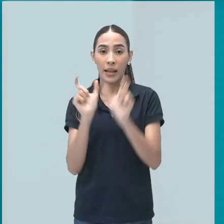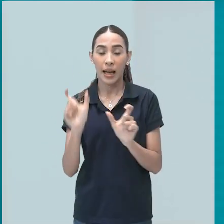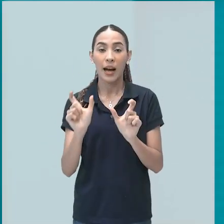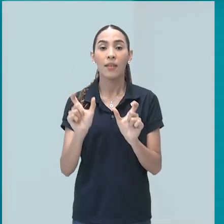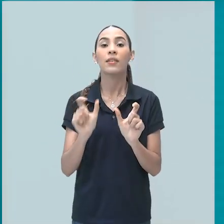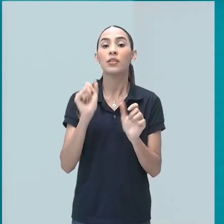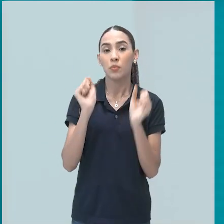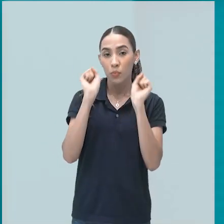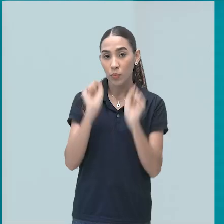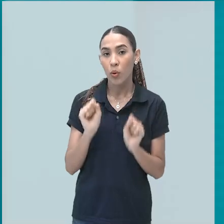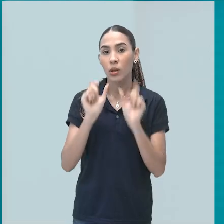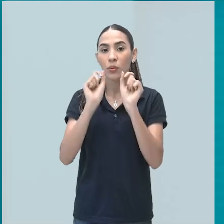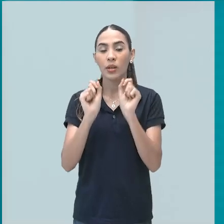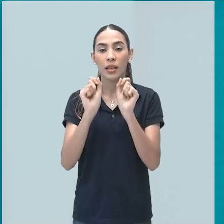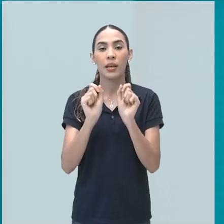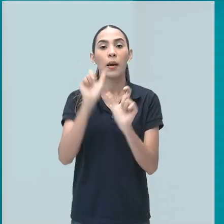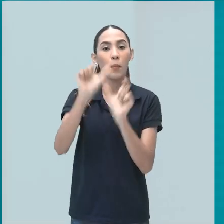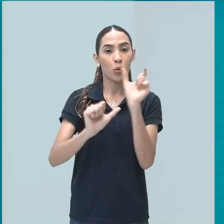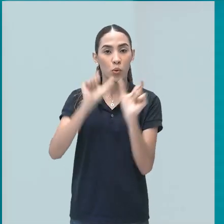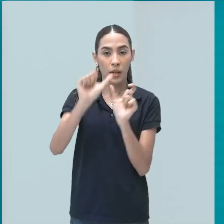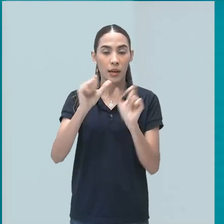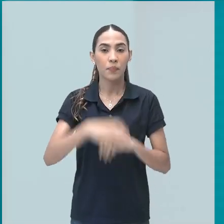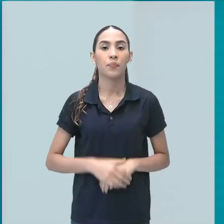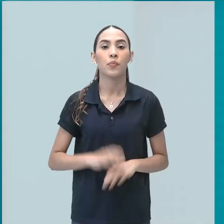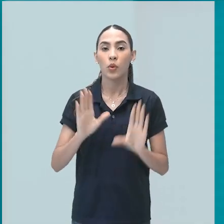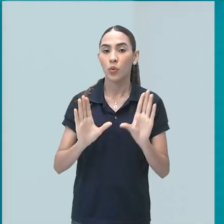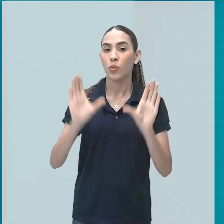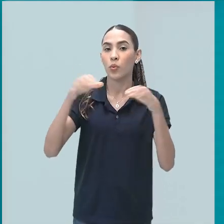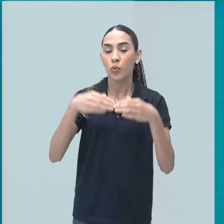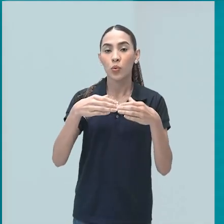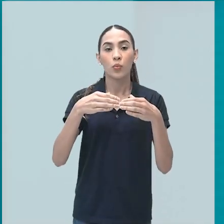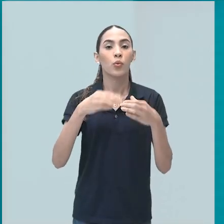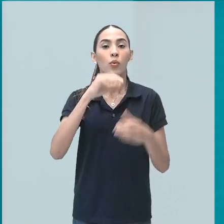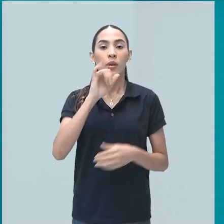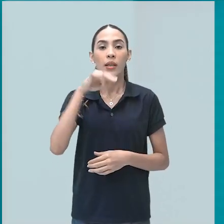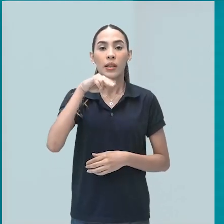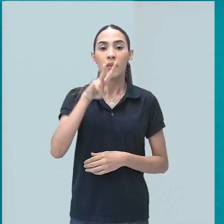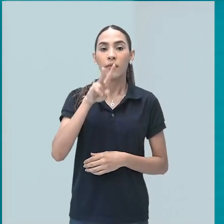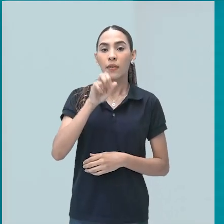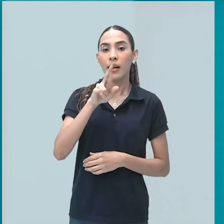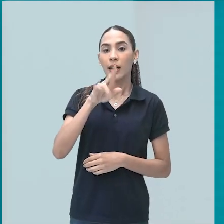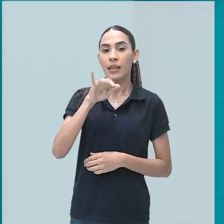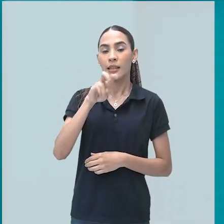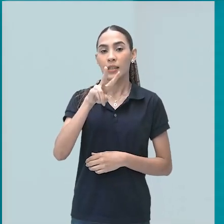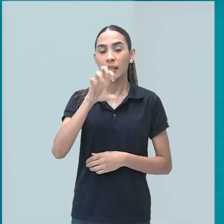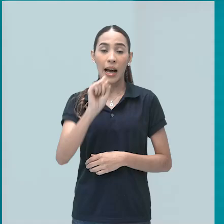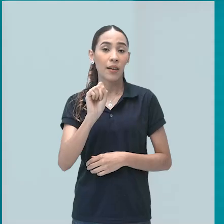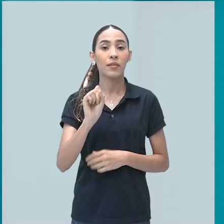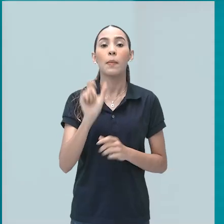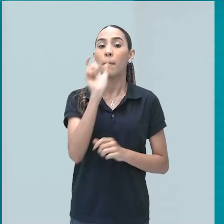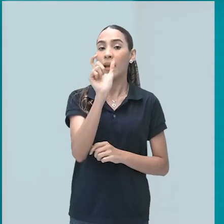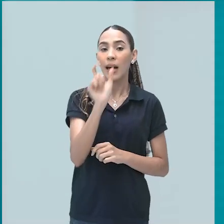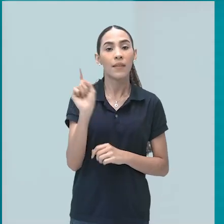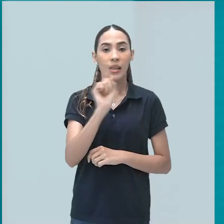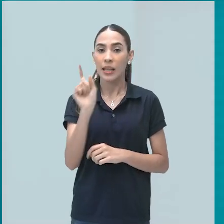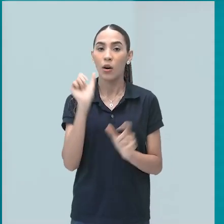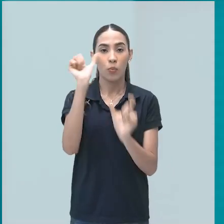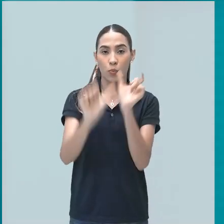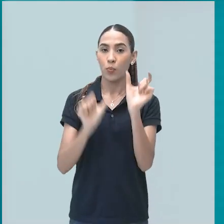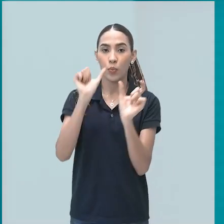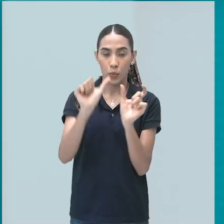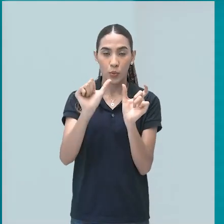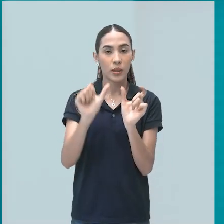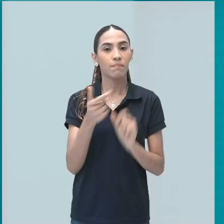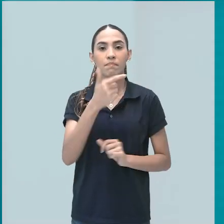variáveis, certo? Essas que eu acabei de citar. A classe de palavras invariável vai conter aquelas palavras que não se flexionam, elas não têm